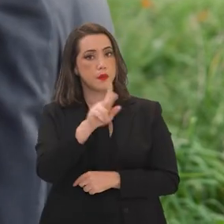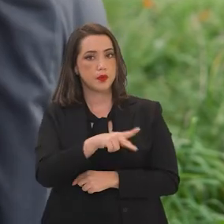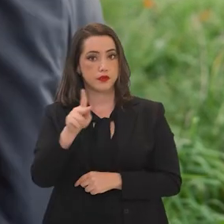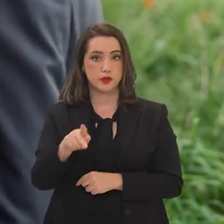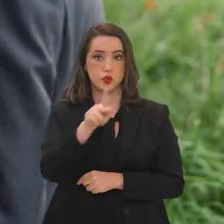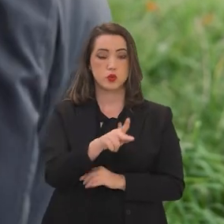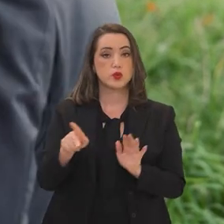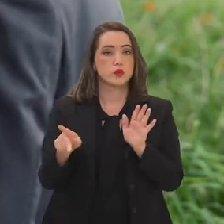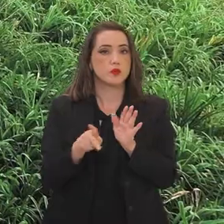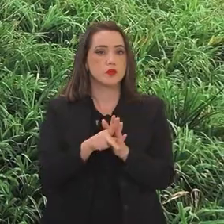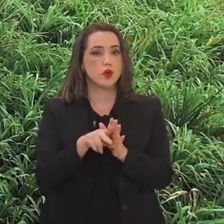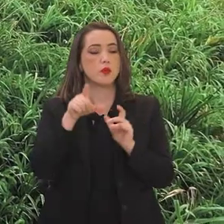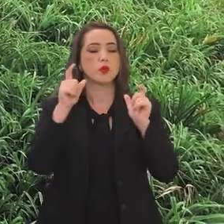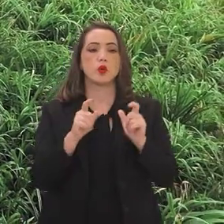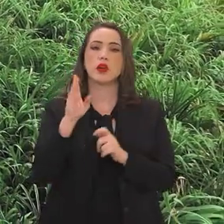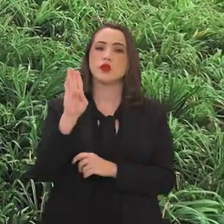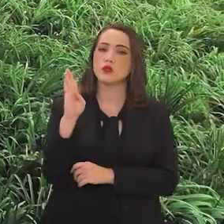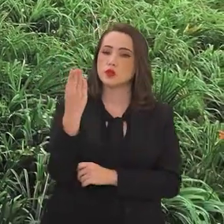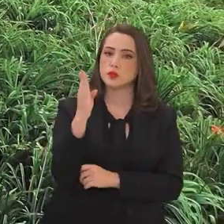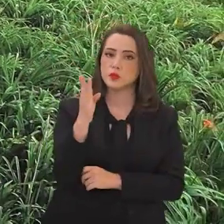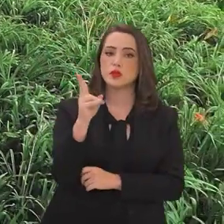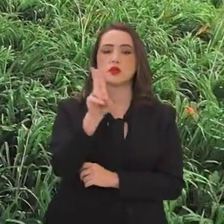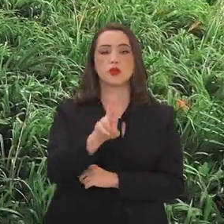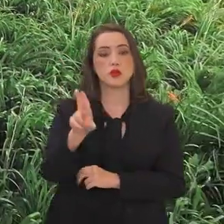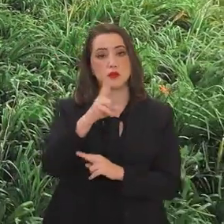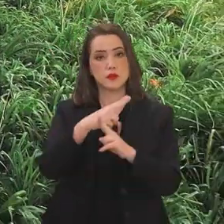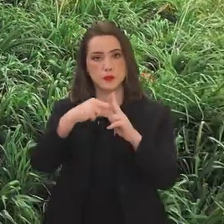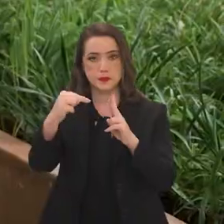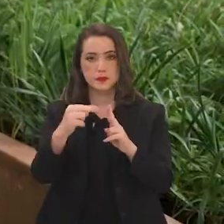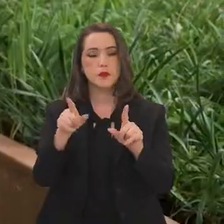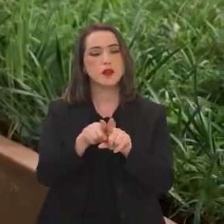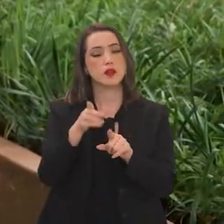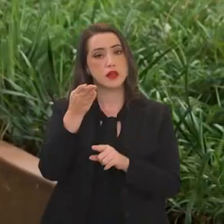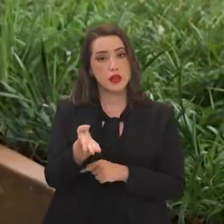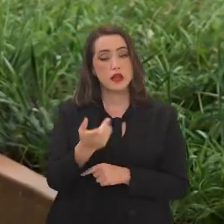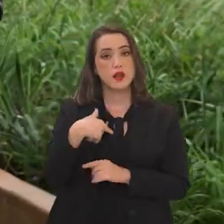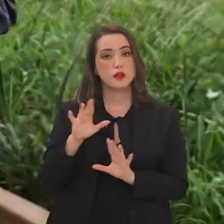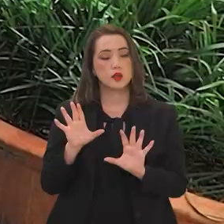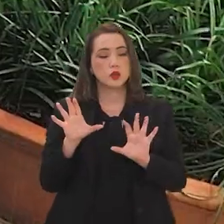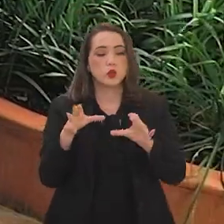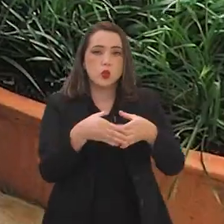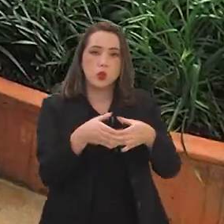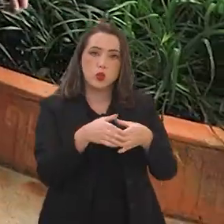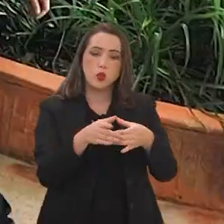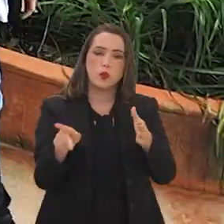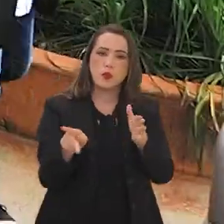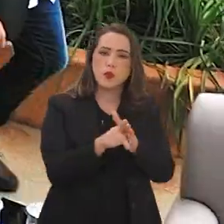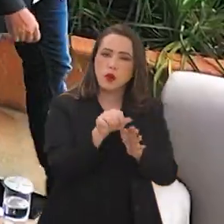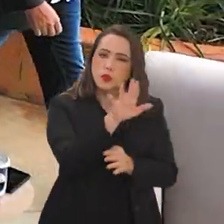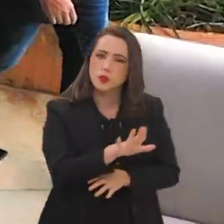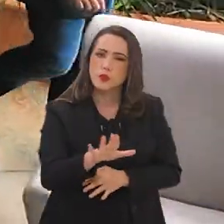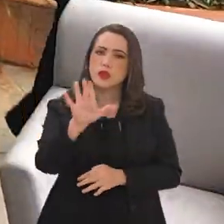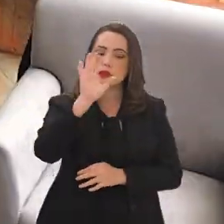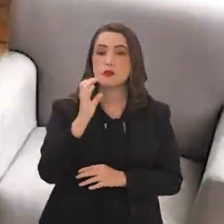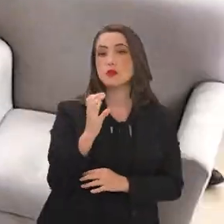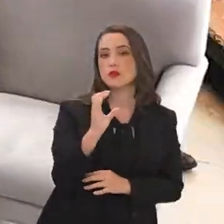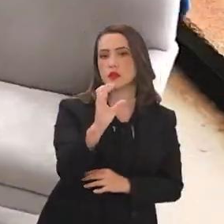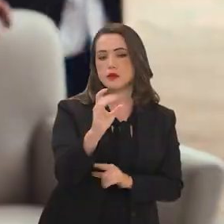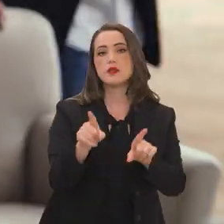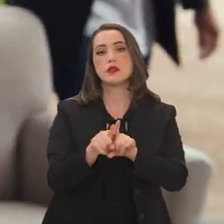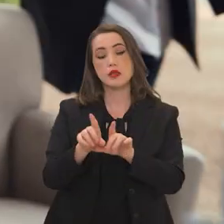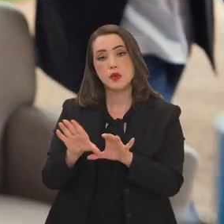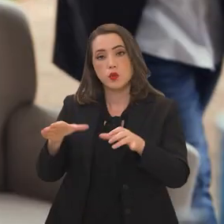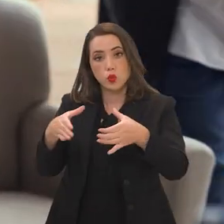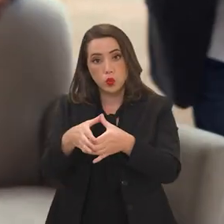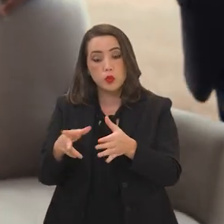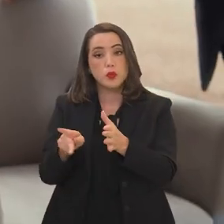do departamento de biologia da Universidade de Brasília Bustamante integra a Academia Brasileira de ciências e